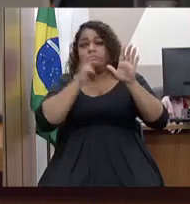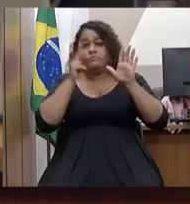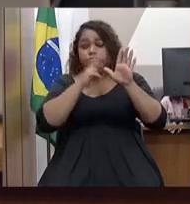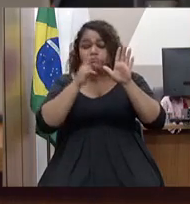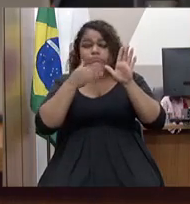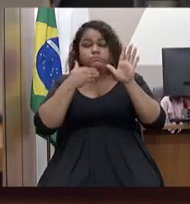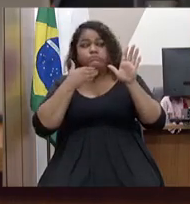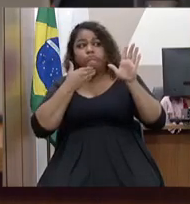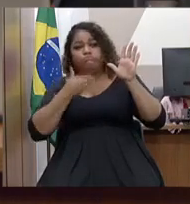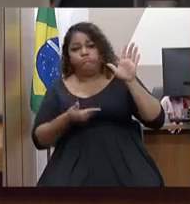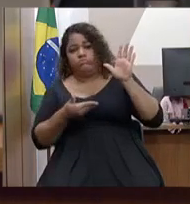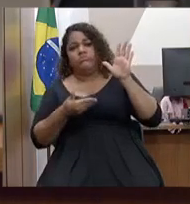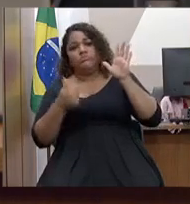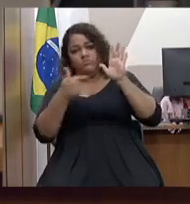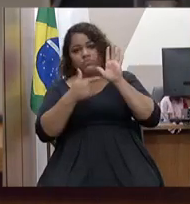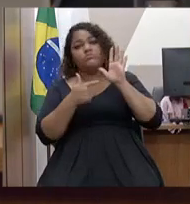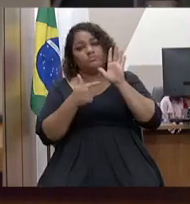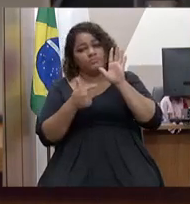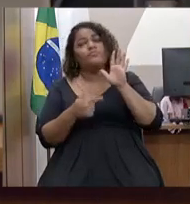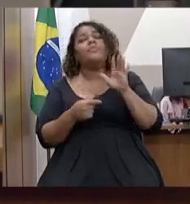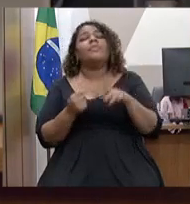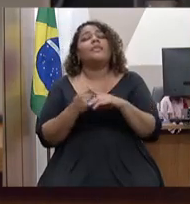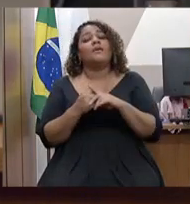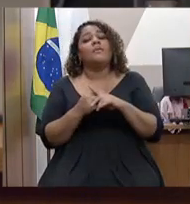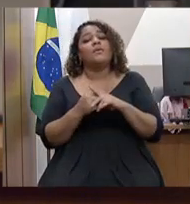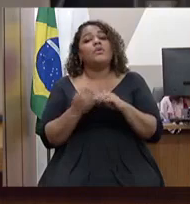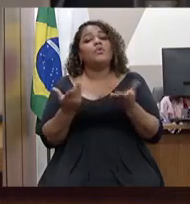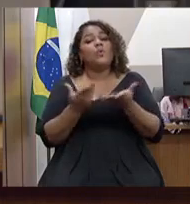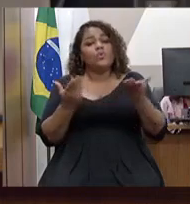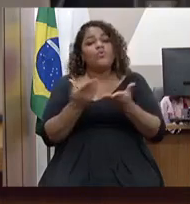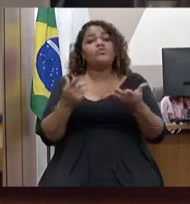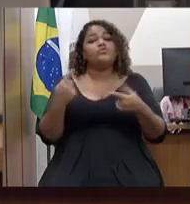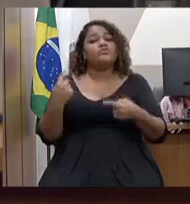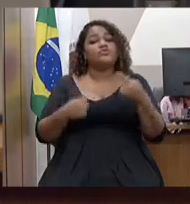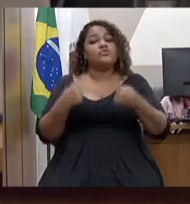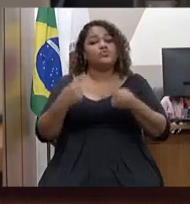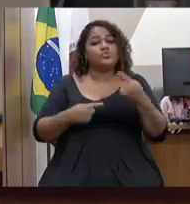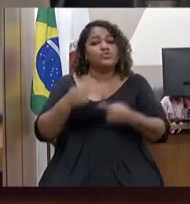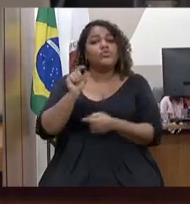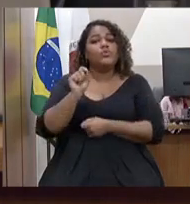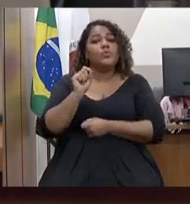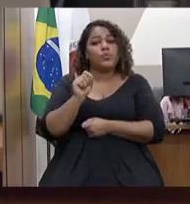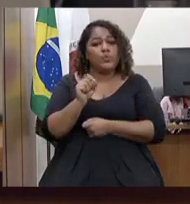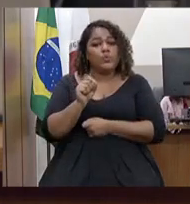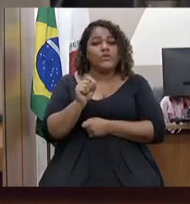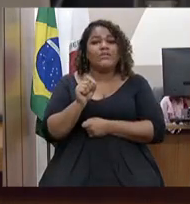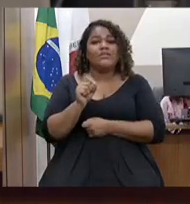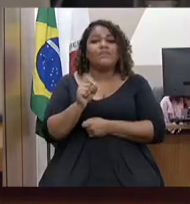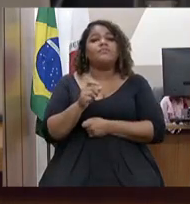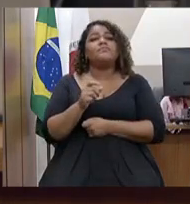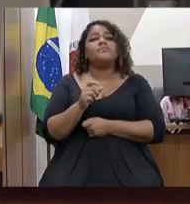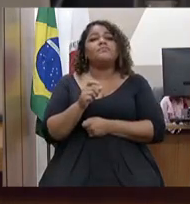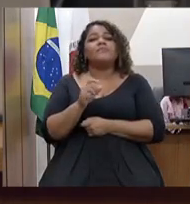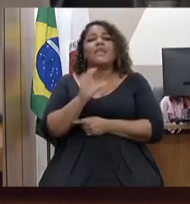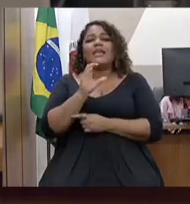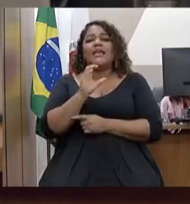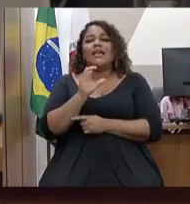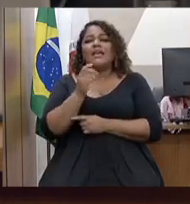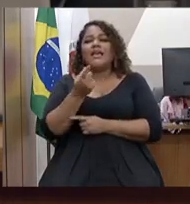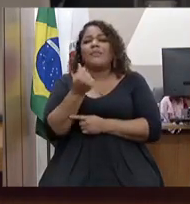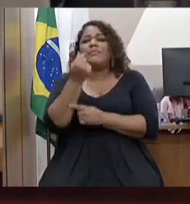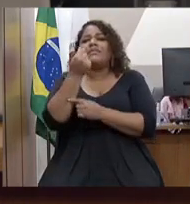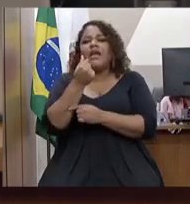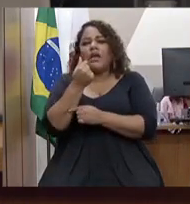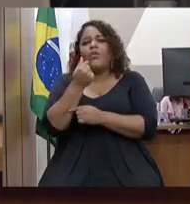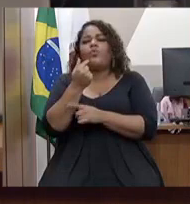e hoje discutir um pouco também do avanço né do Capital sobre a forma do trabalho hoje